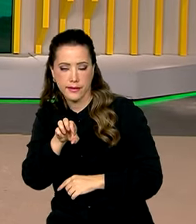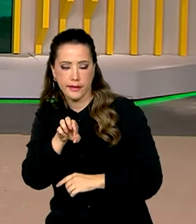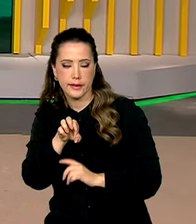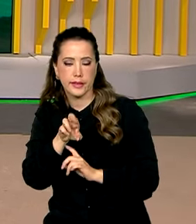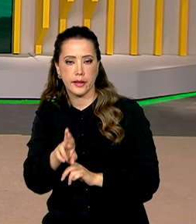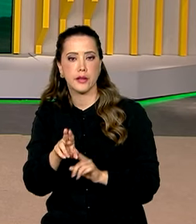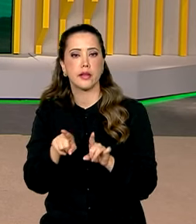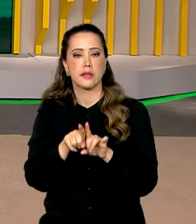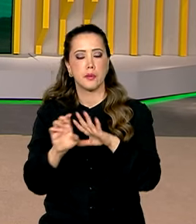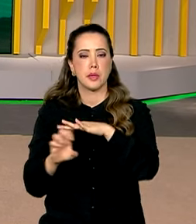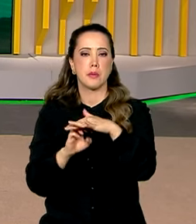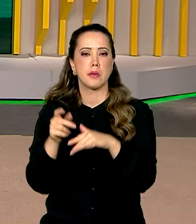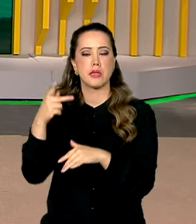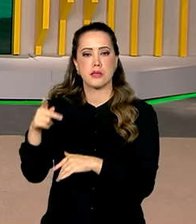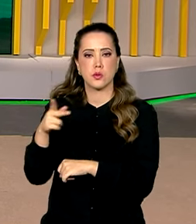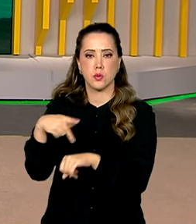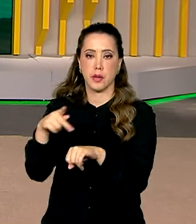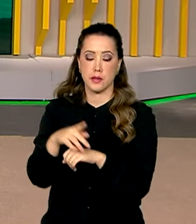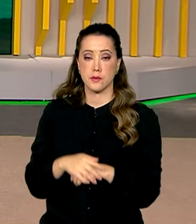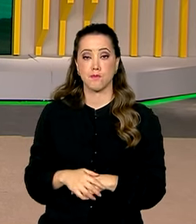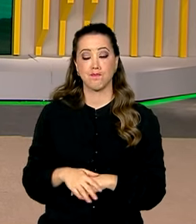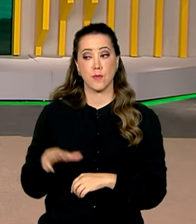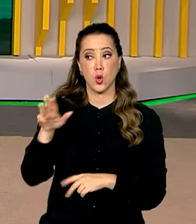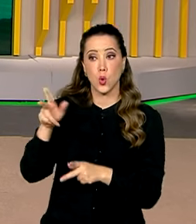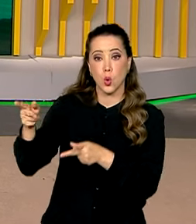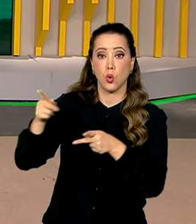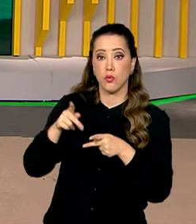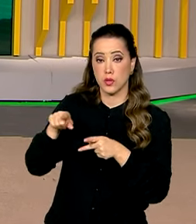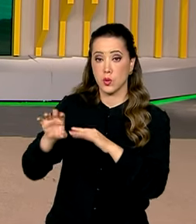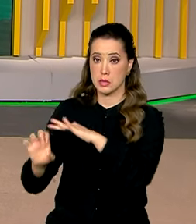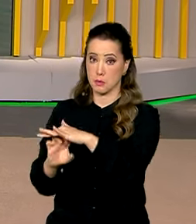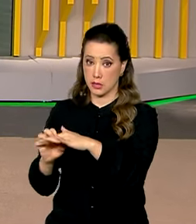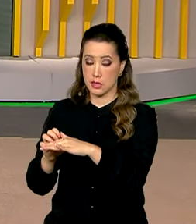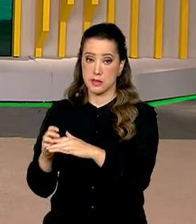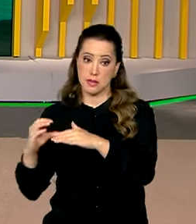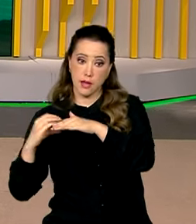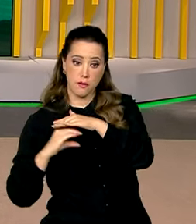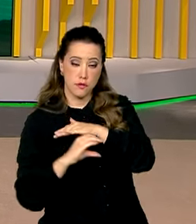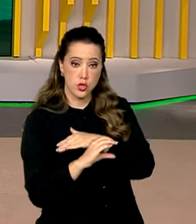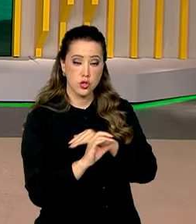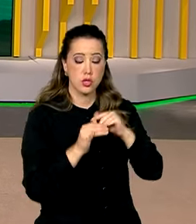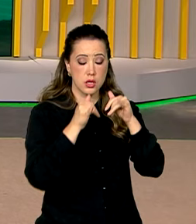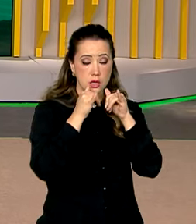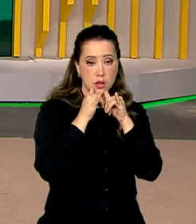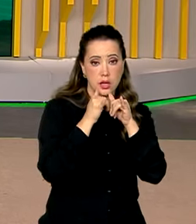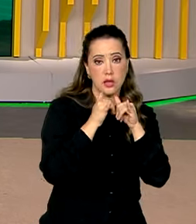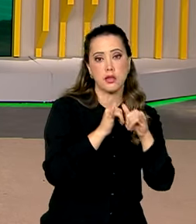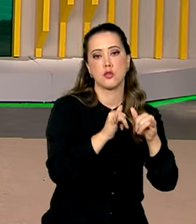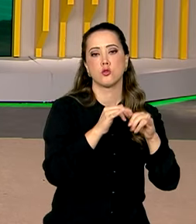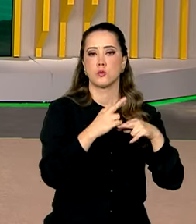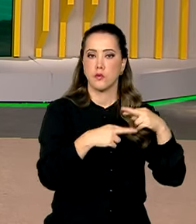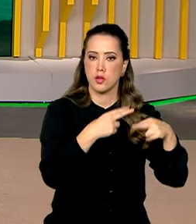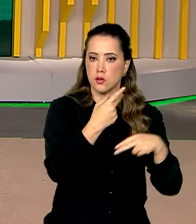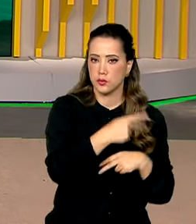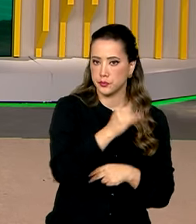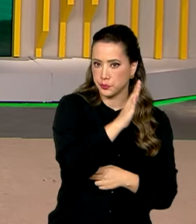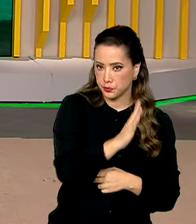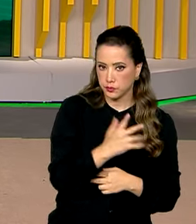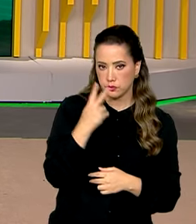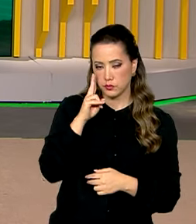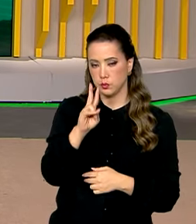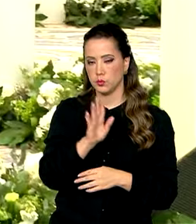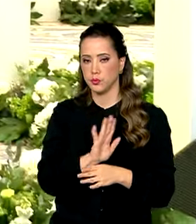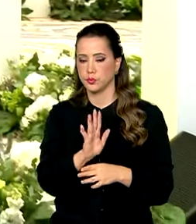Lula convidou os árabes para investirem em energia renovável no Brasil. Veja na reportagem de Jéssica